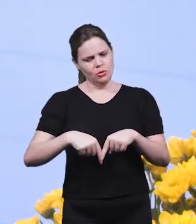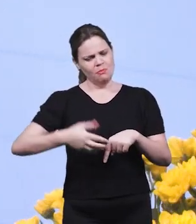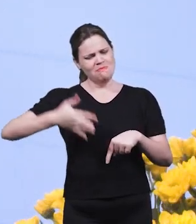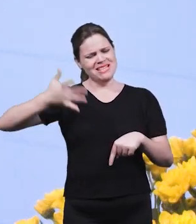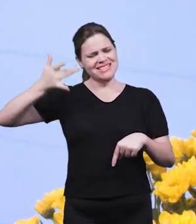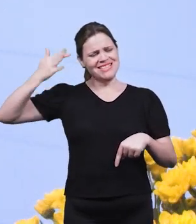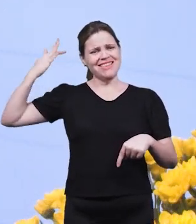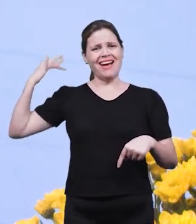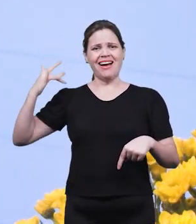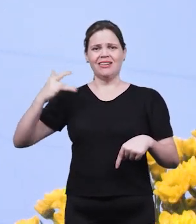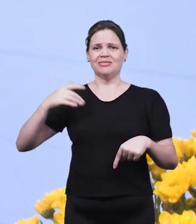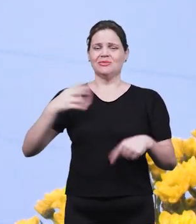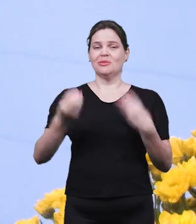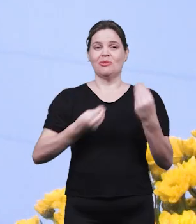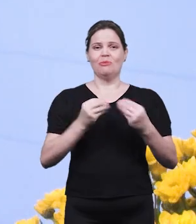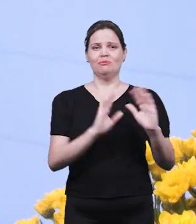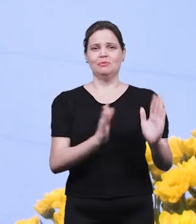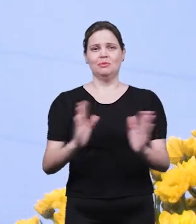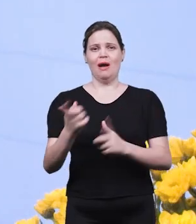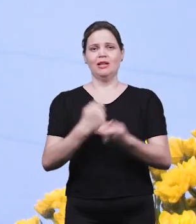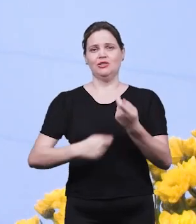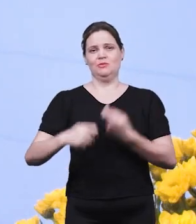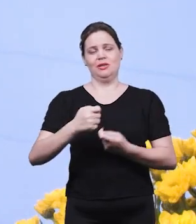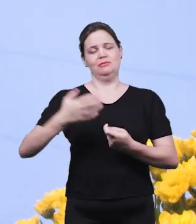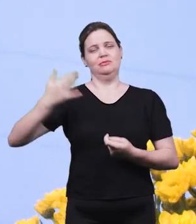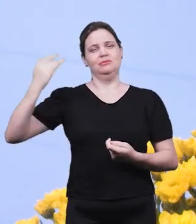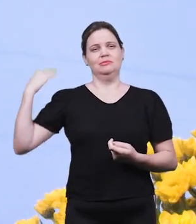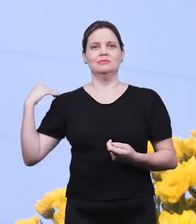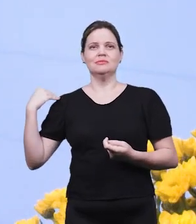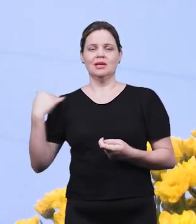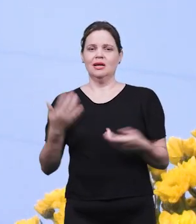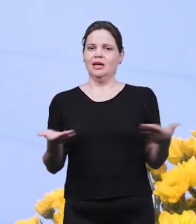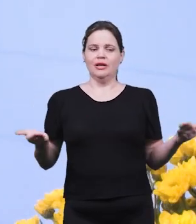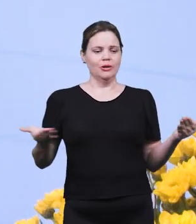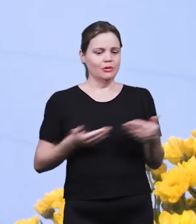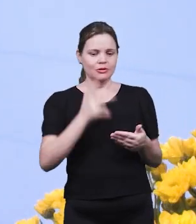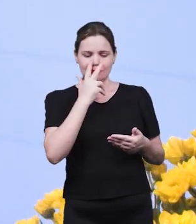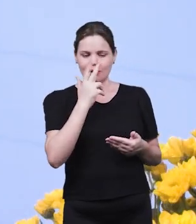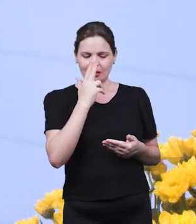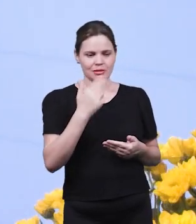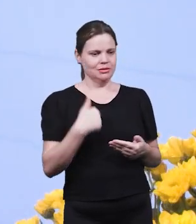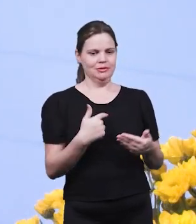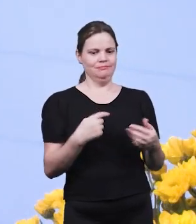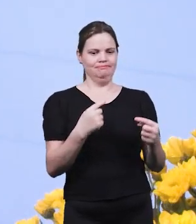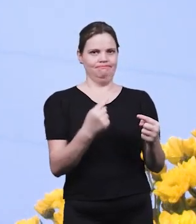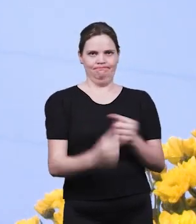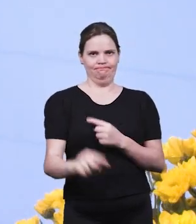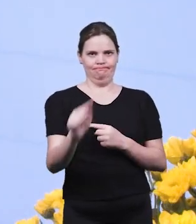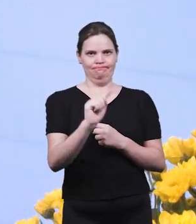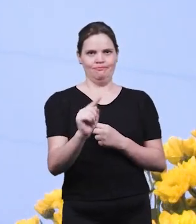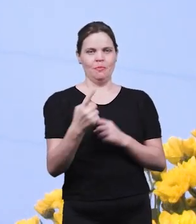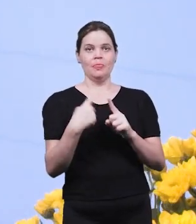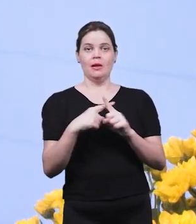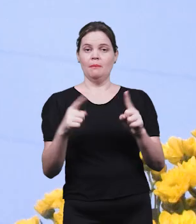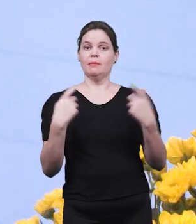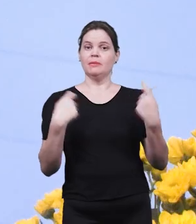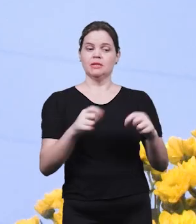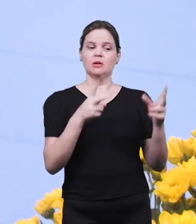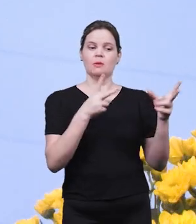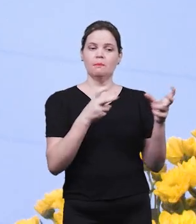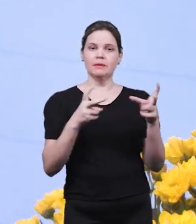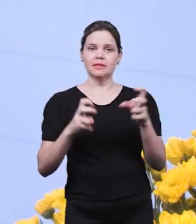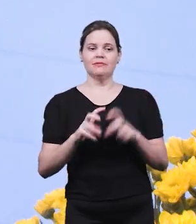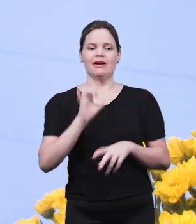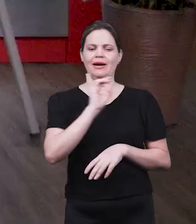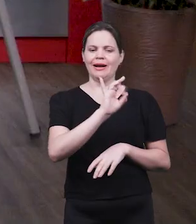em muitos existem vícios. Então, seria o caso de observar cada caso,